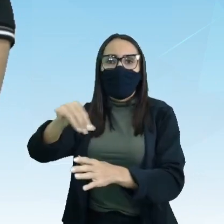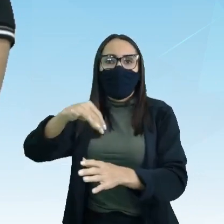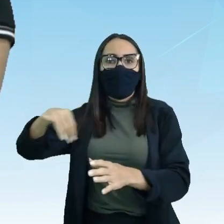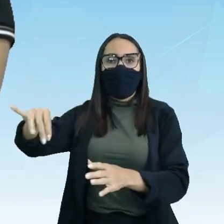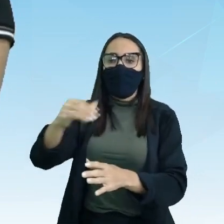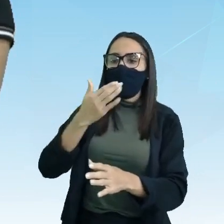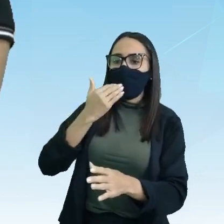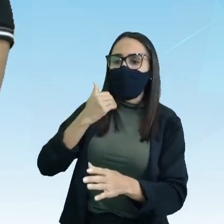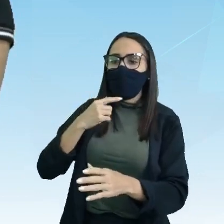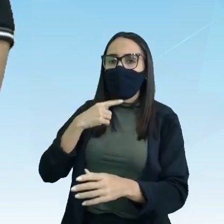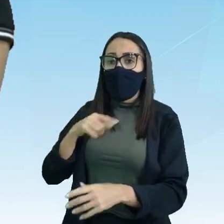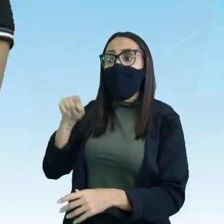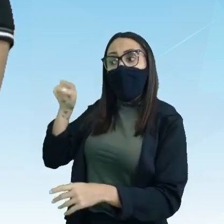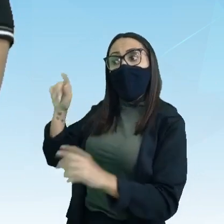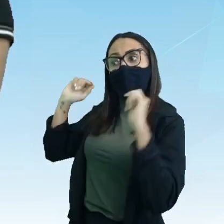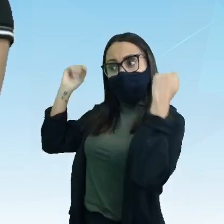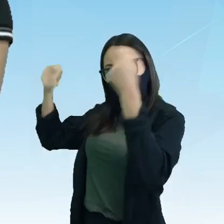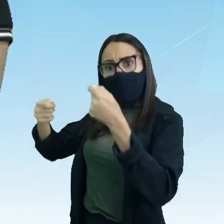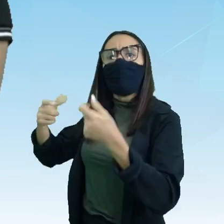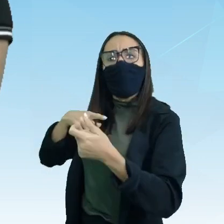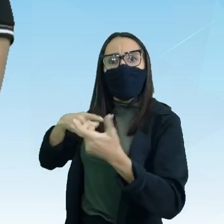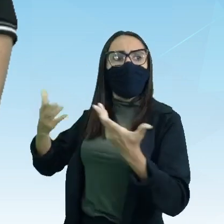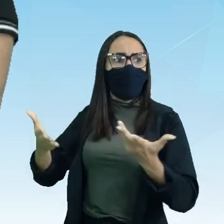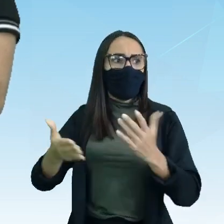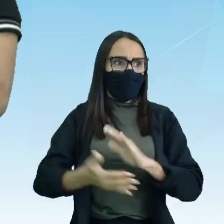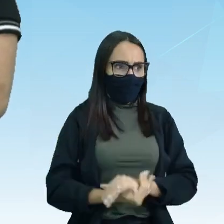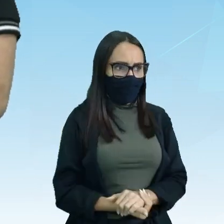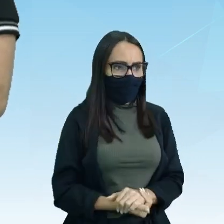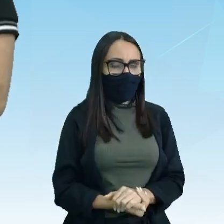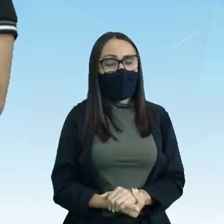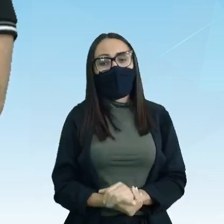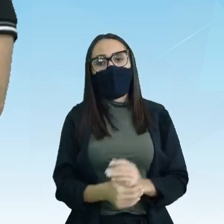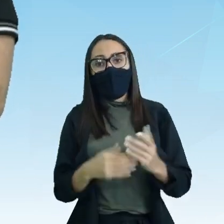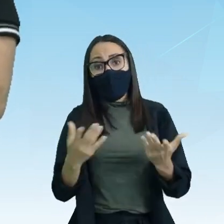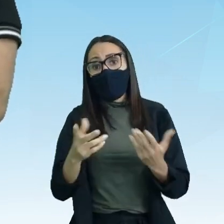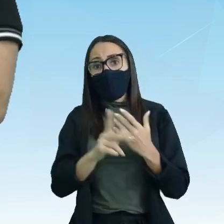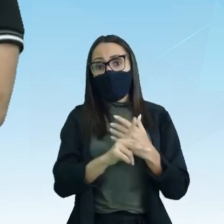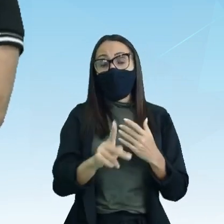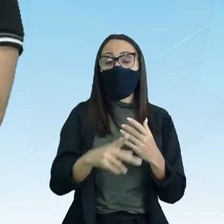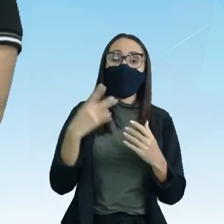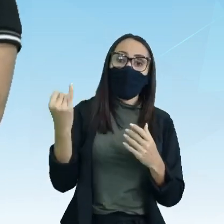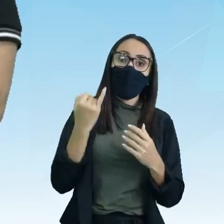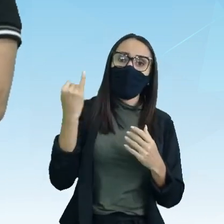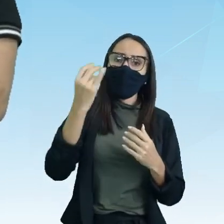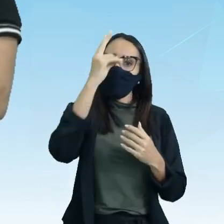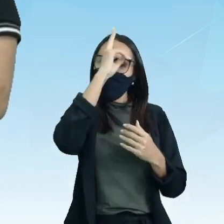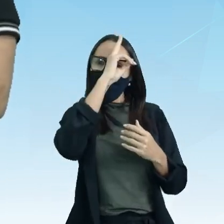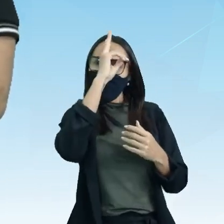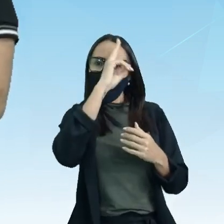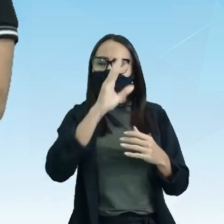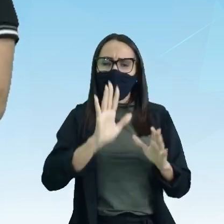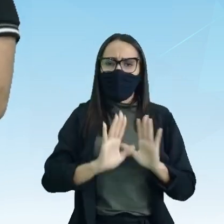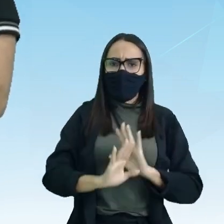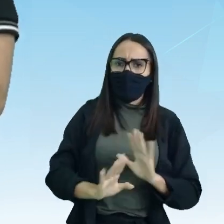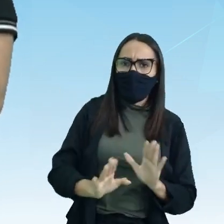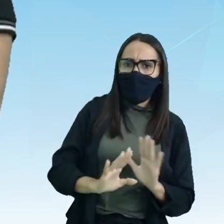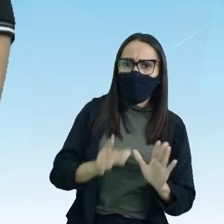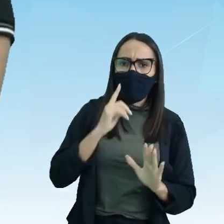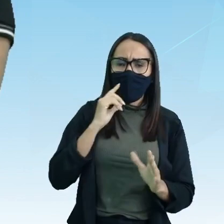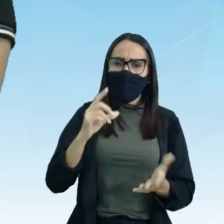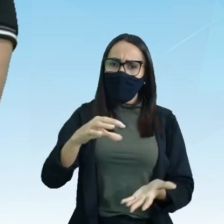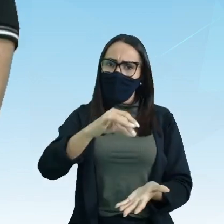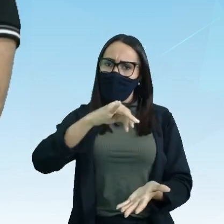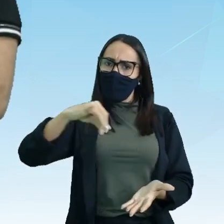diz, lá no mercado de São José tem, Tem. certo? Inclusive, professor, é importante lembrar que não só